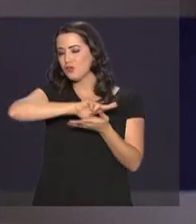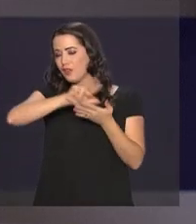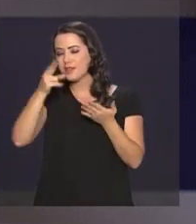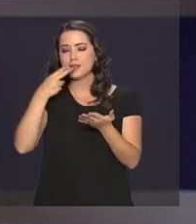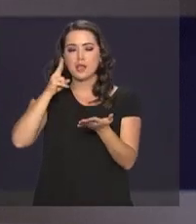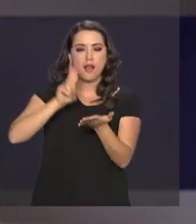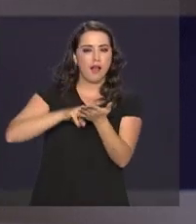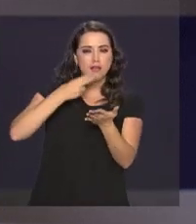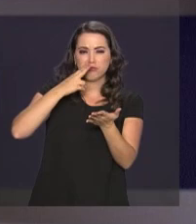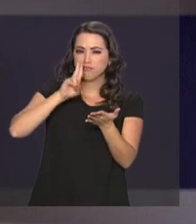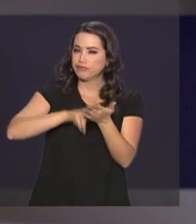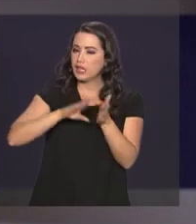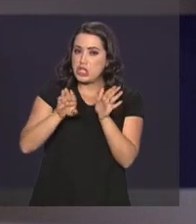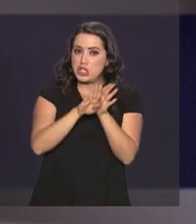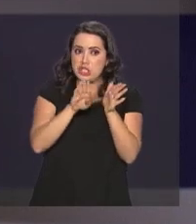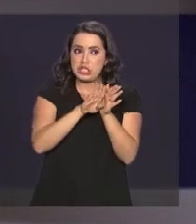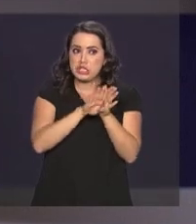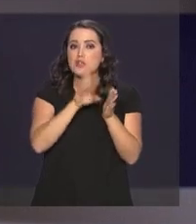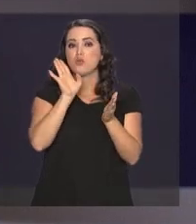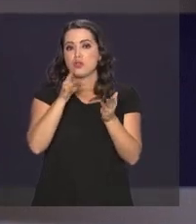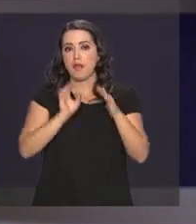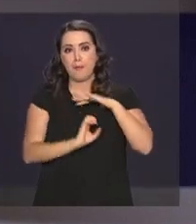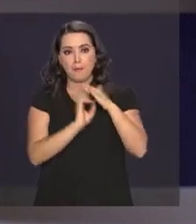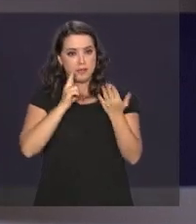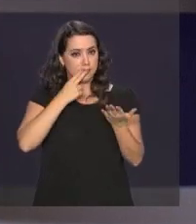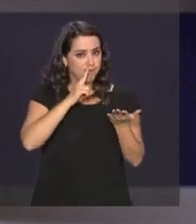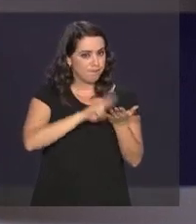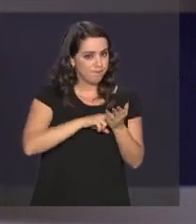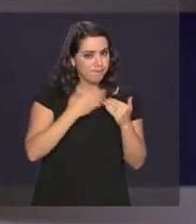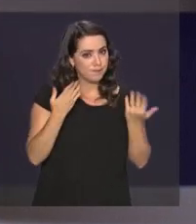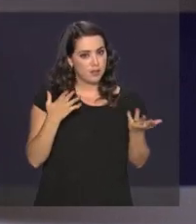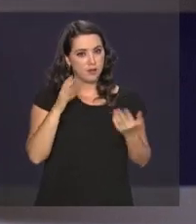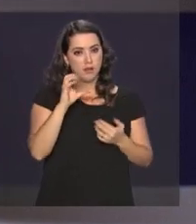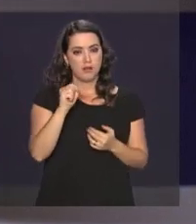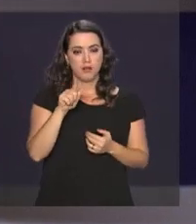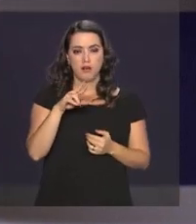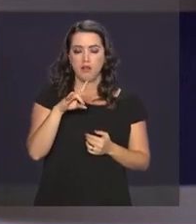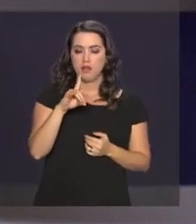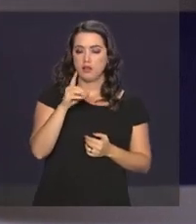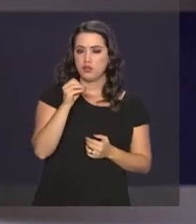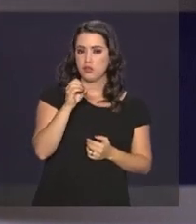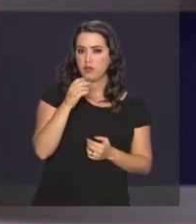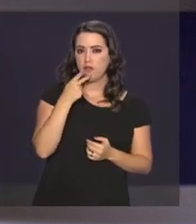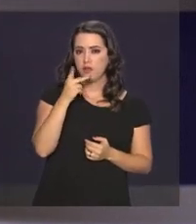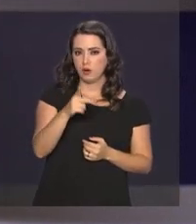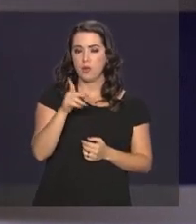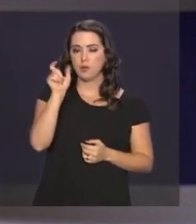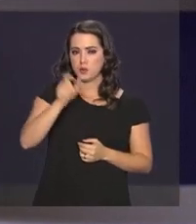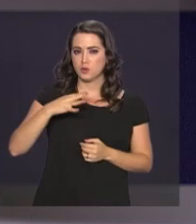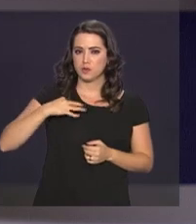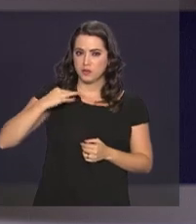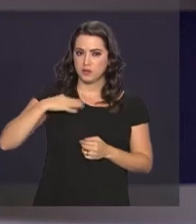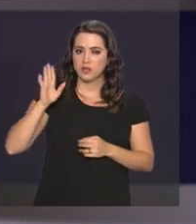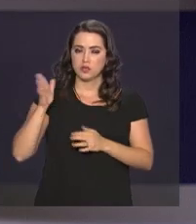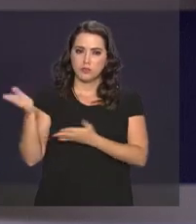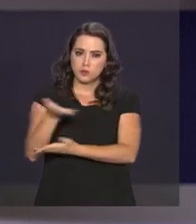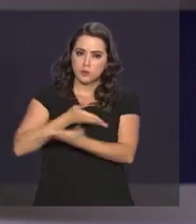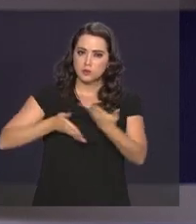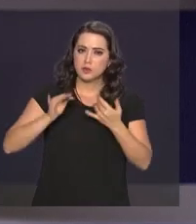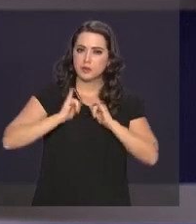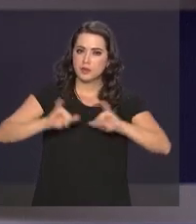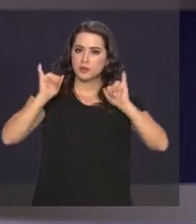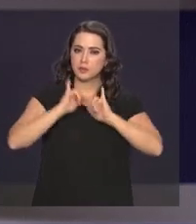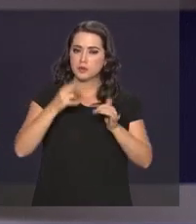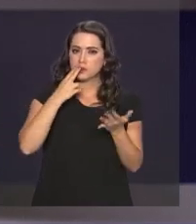o país já chegaram aos correios a repórter cleide lopes conversou com alguns voluntários que já se mobilizam para fazer parte da campanha